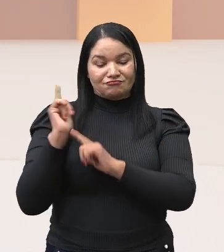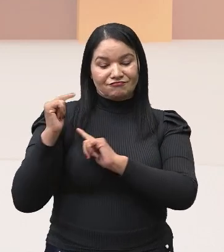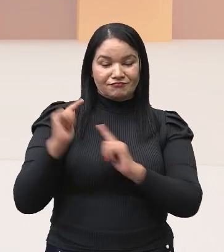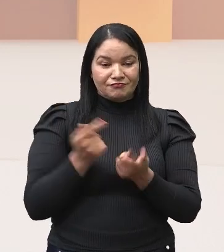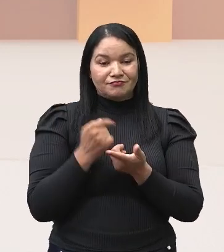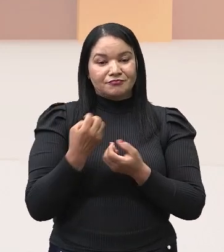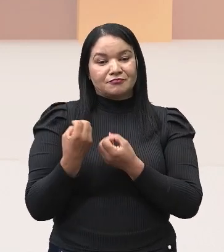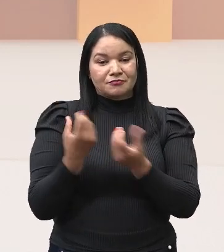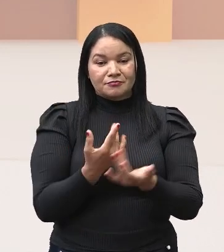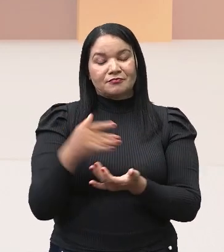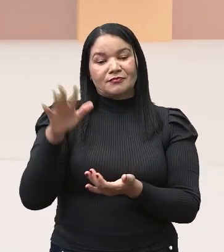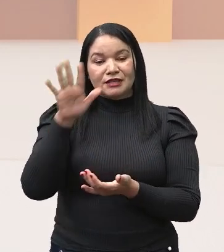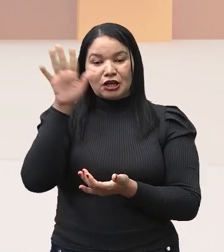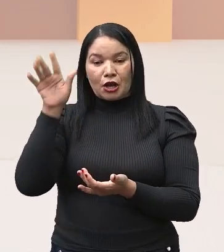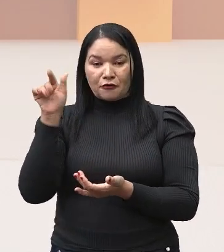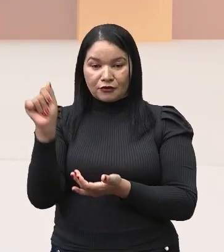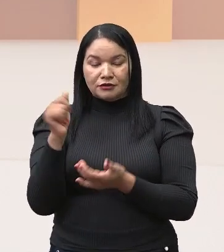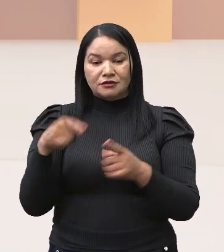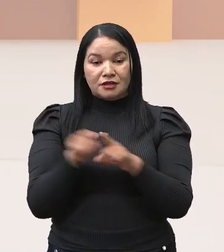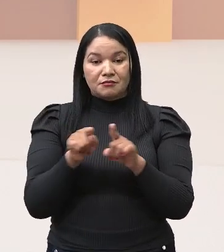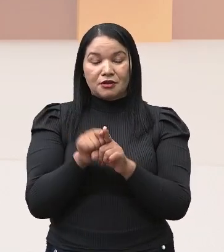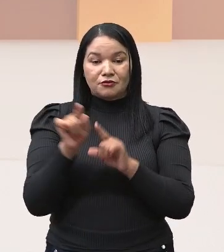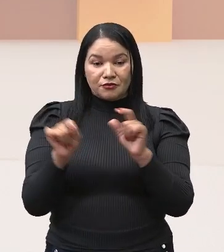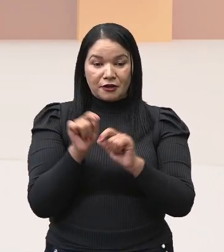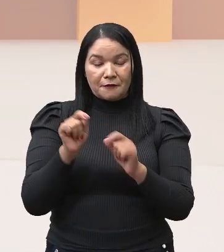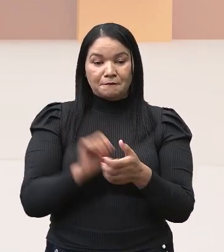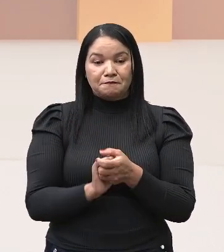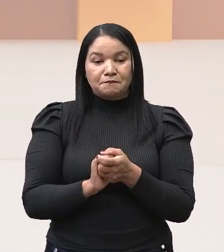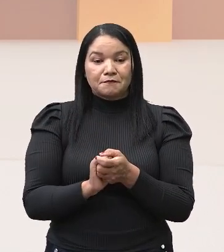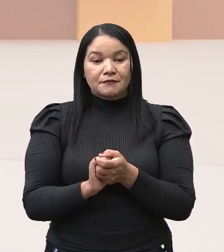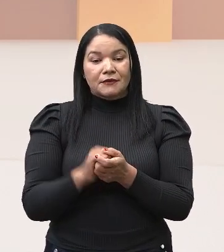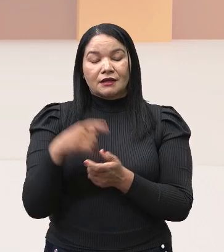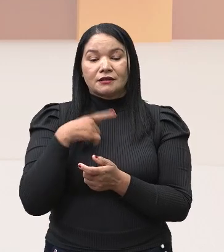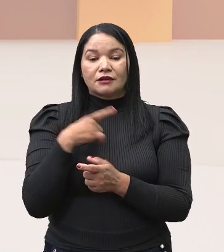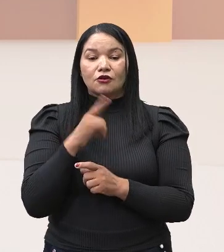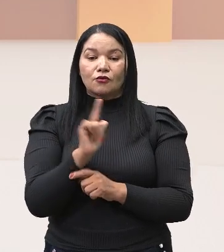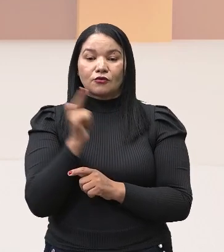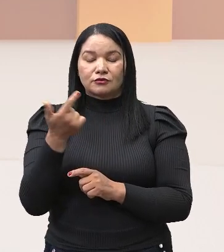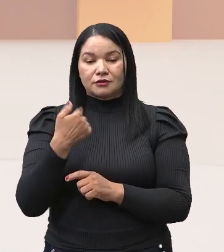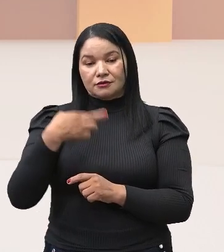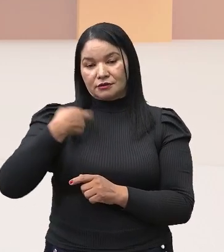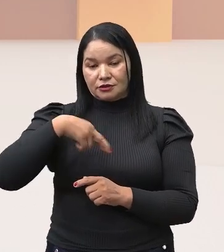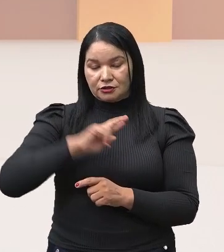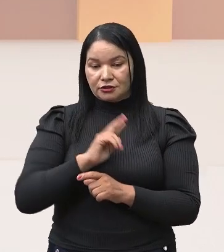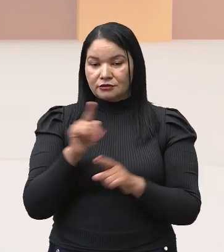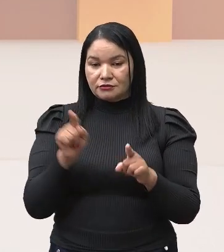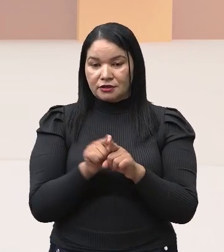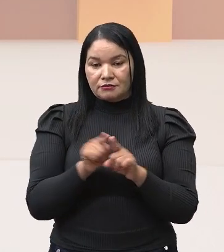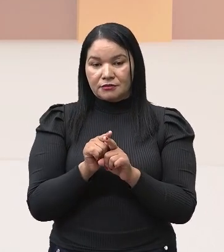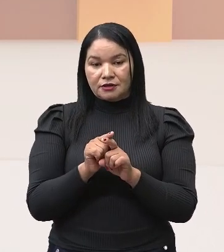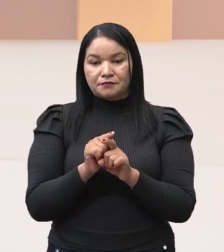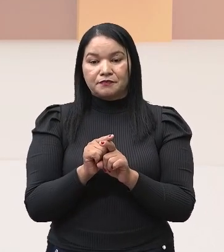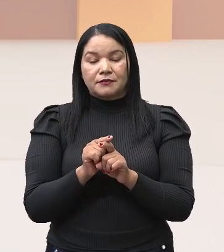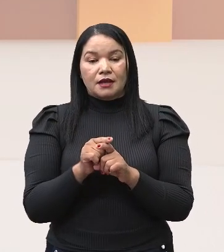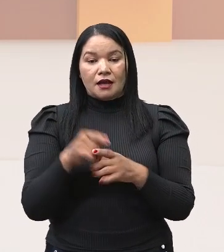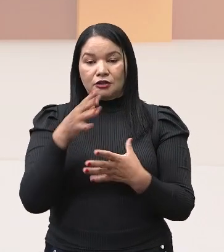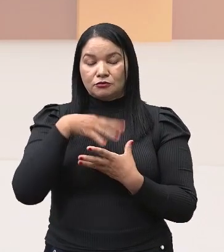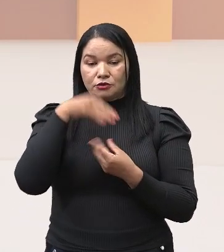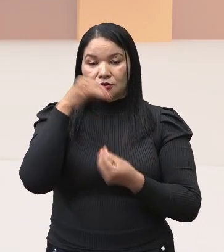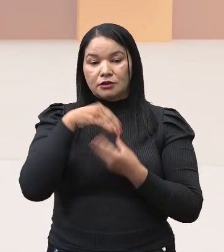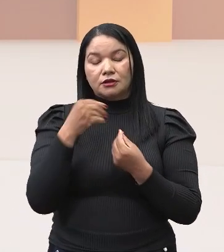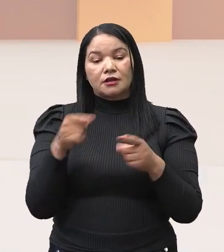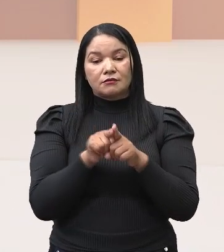pelos africanos, mas não só nisso. Temos também na questão da religião e espiritualidade, que vão